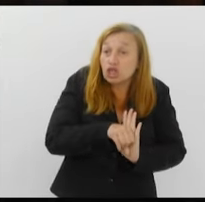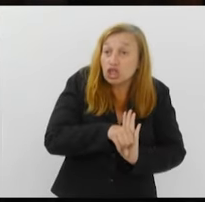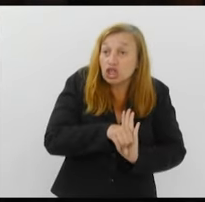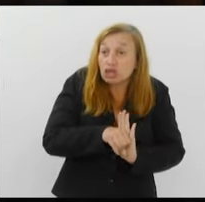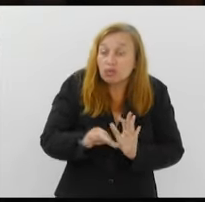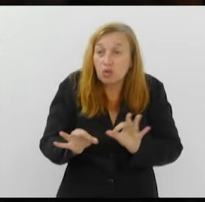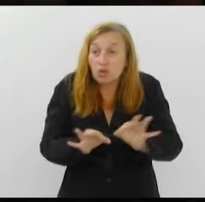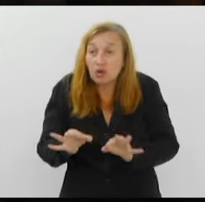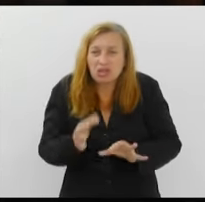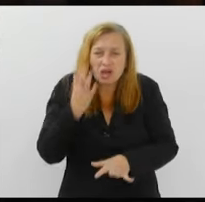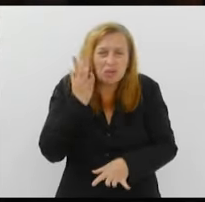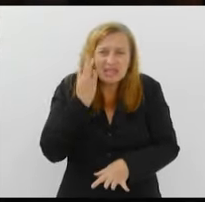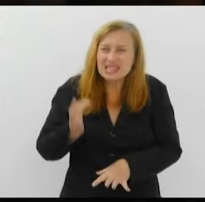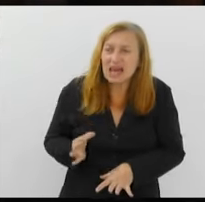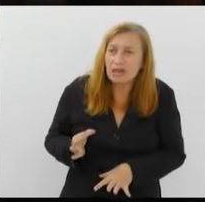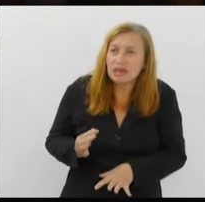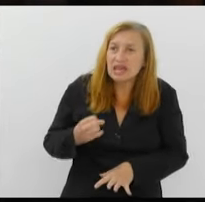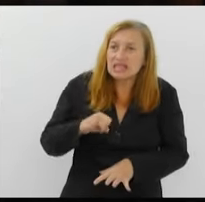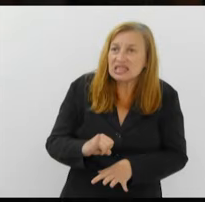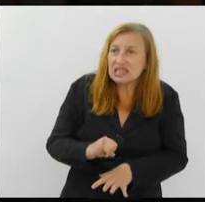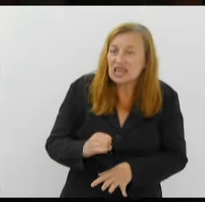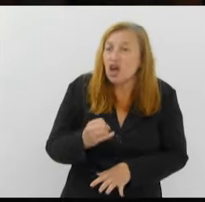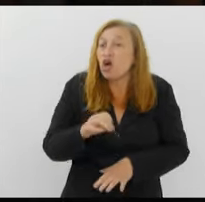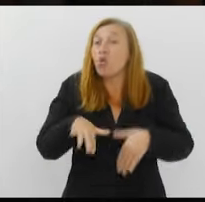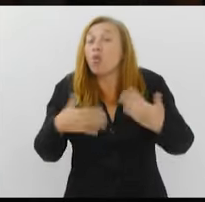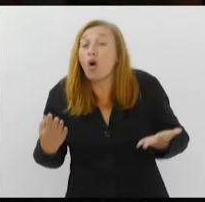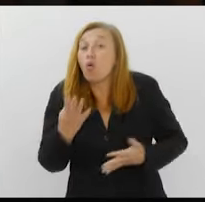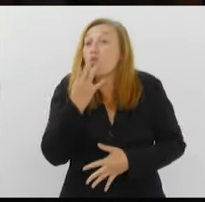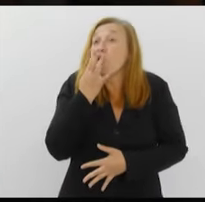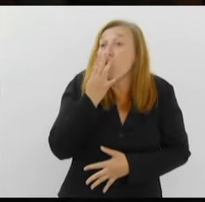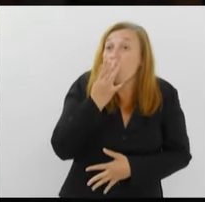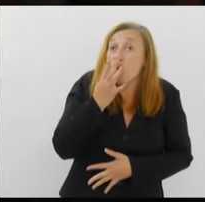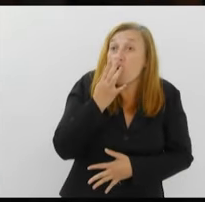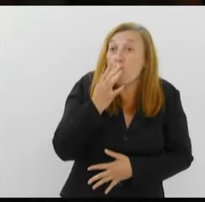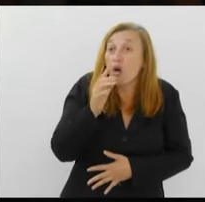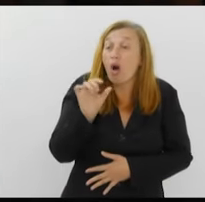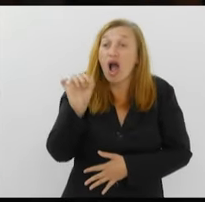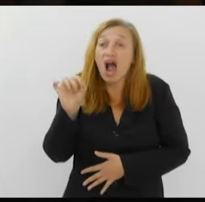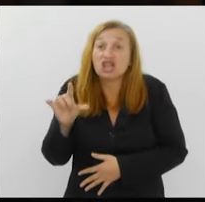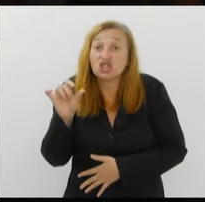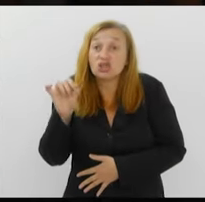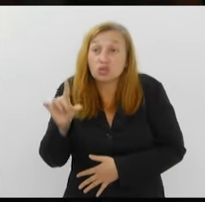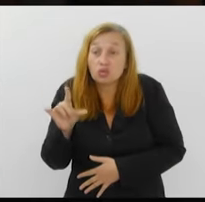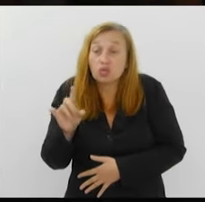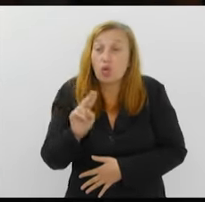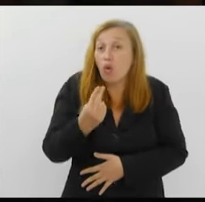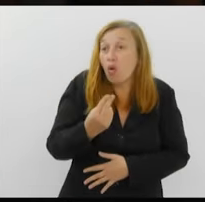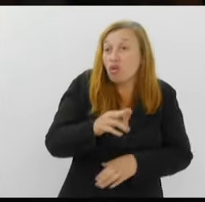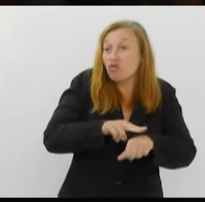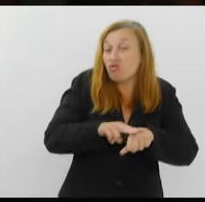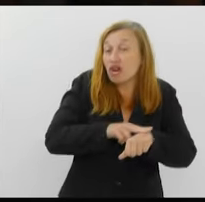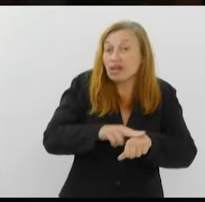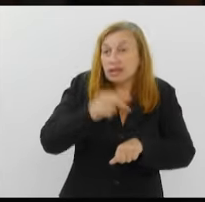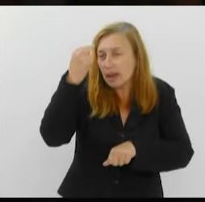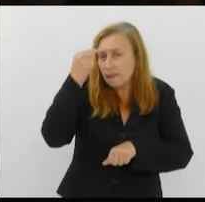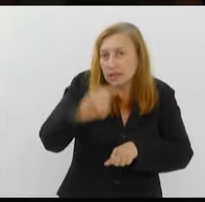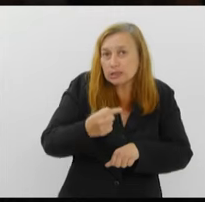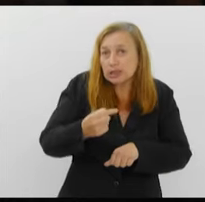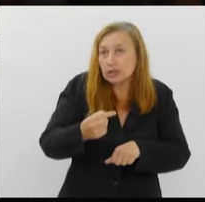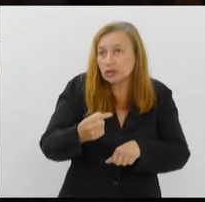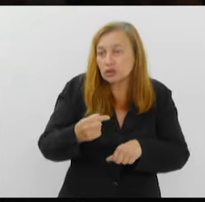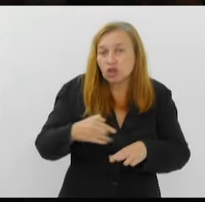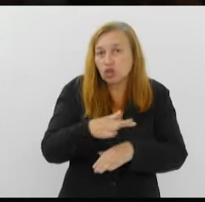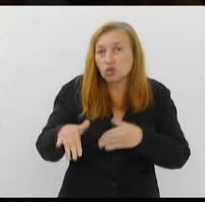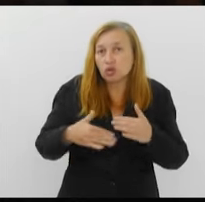vermelho, do azul, do verde, do complexo de Israel, do Raio que o parta, está comandando a estrutura